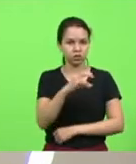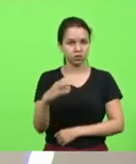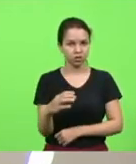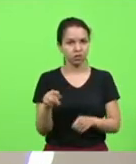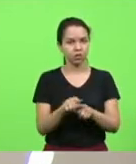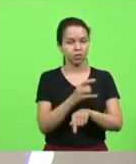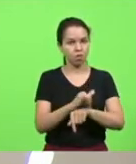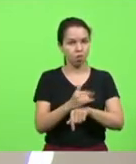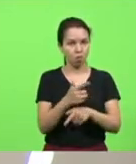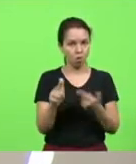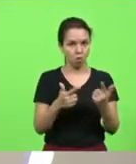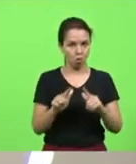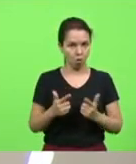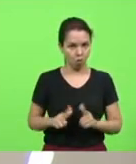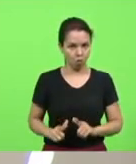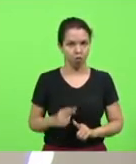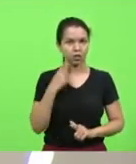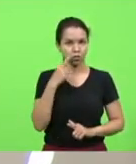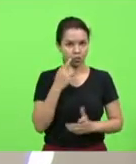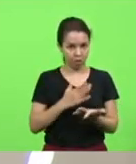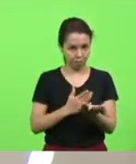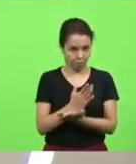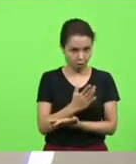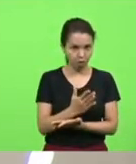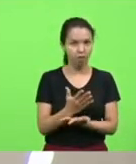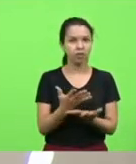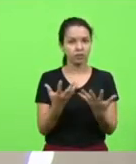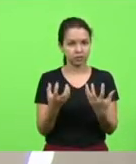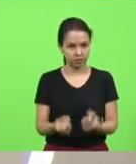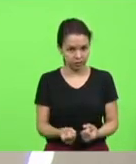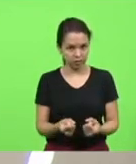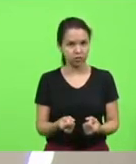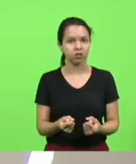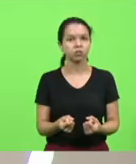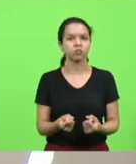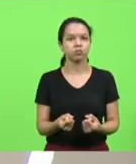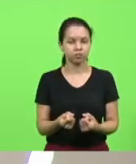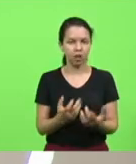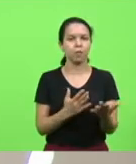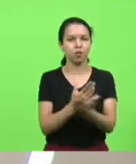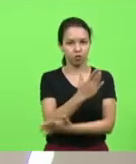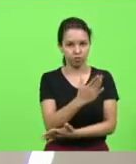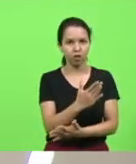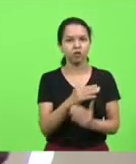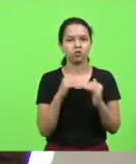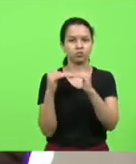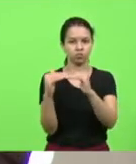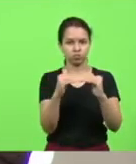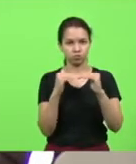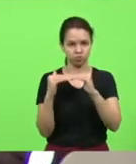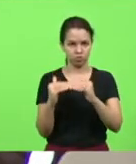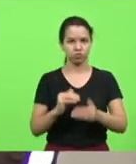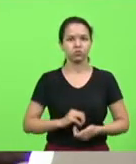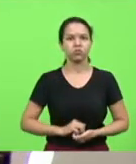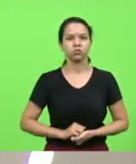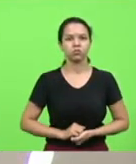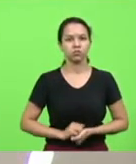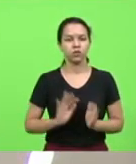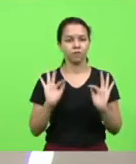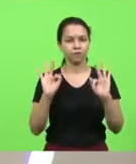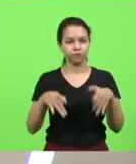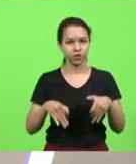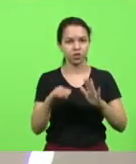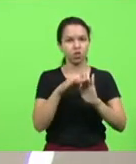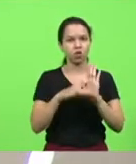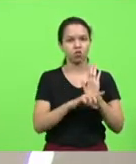outras providências. Deputados que aprovam, permaneçam como se encontram. Aprovado por unanimidade. Fim da ordem do